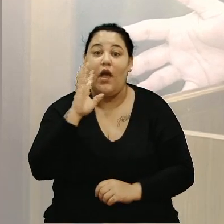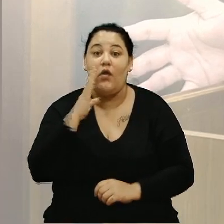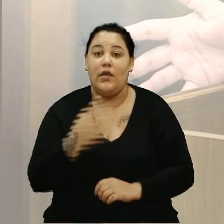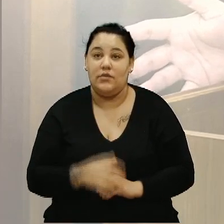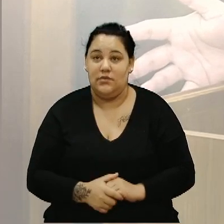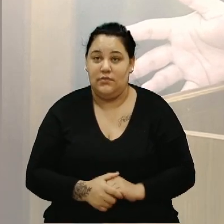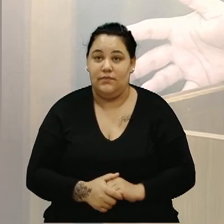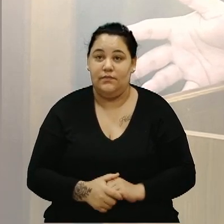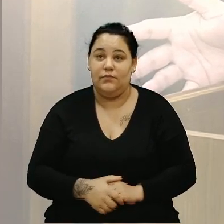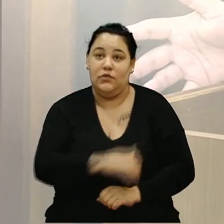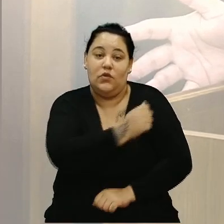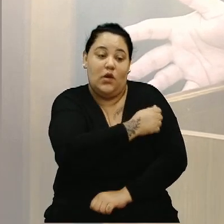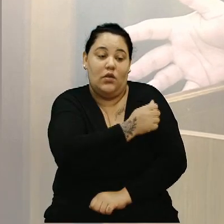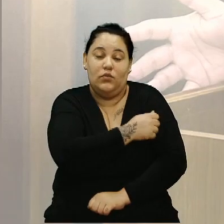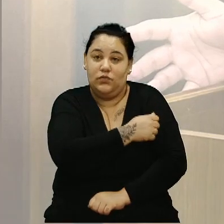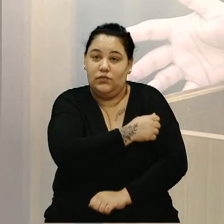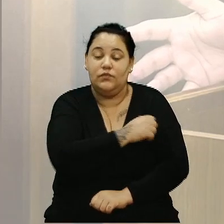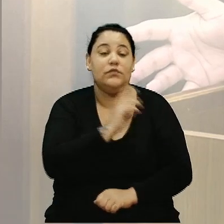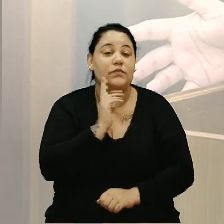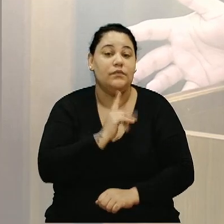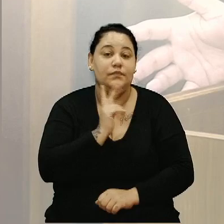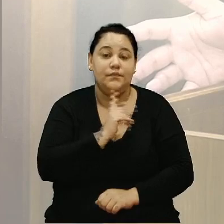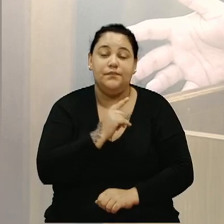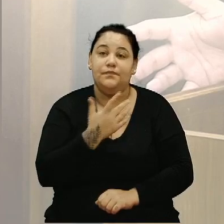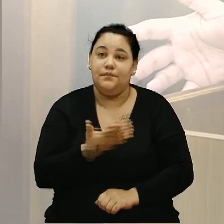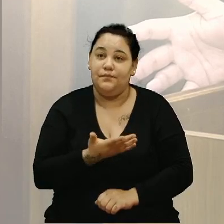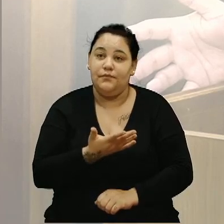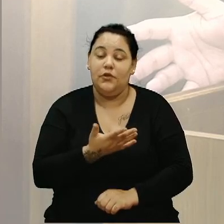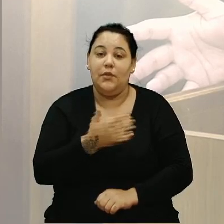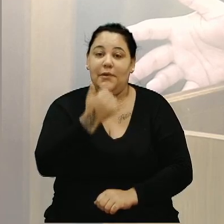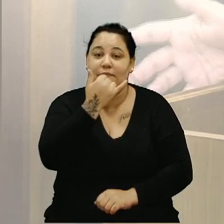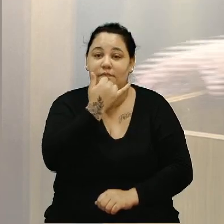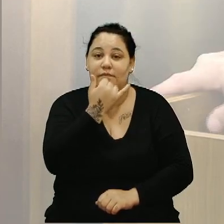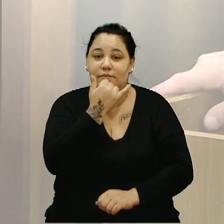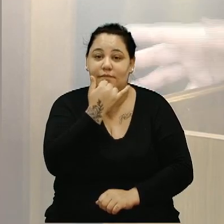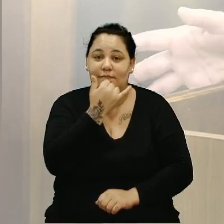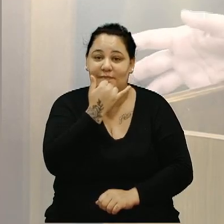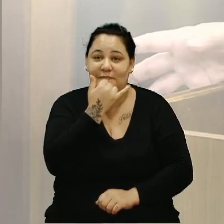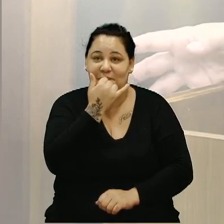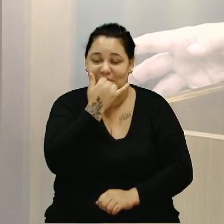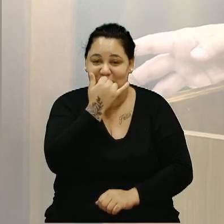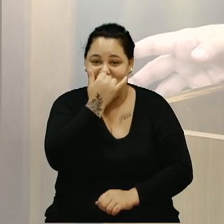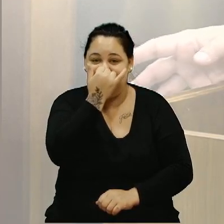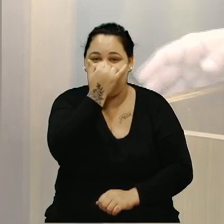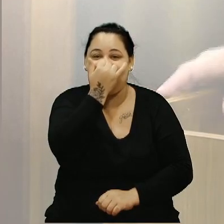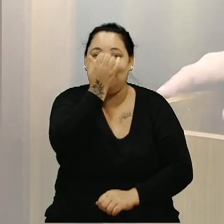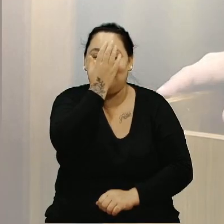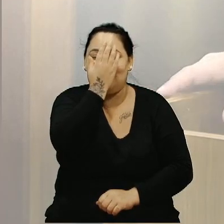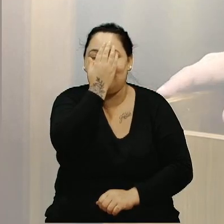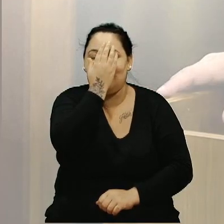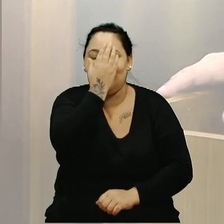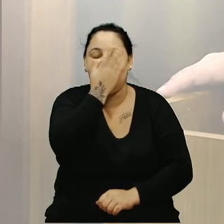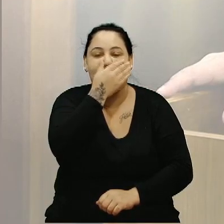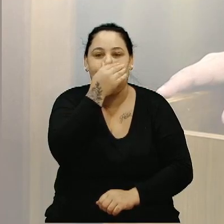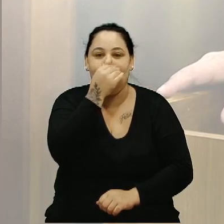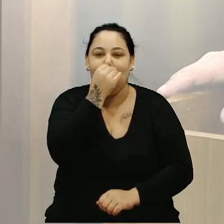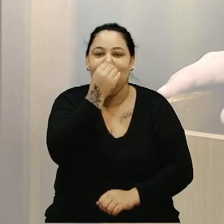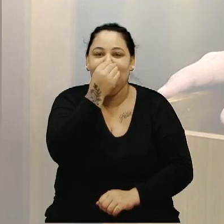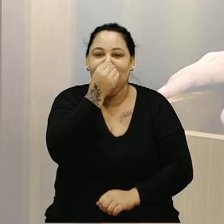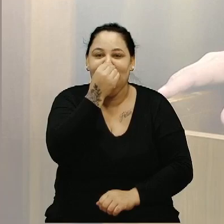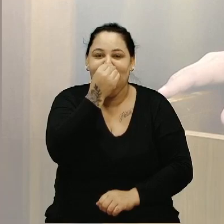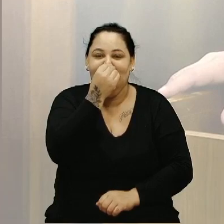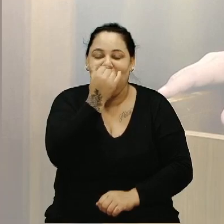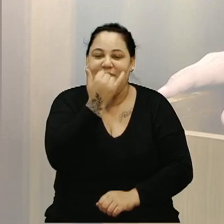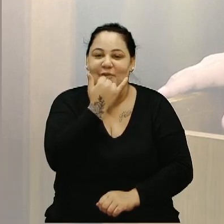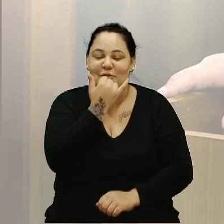Os alunos do Renato Delmese vão ser atendidos pelo Assis Brasil, pela Ismael Chaves